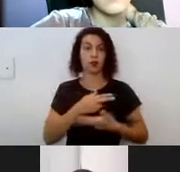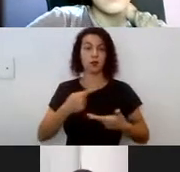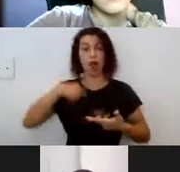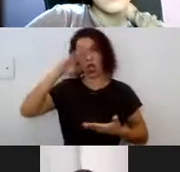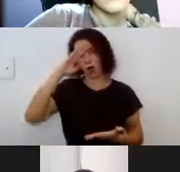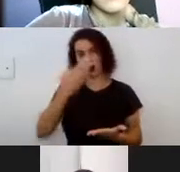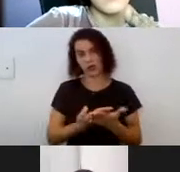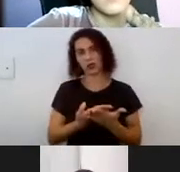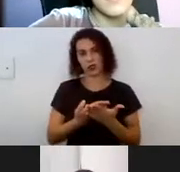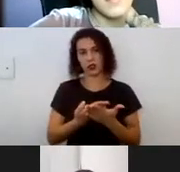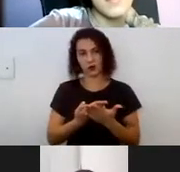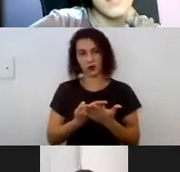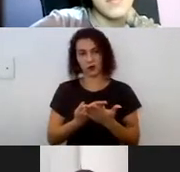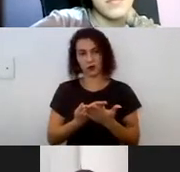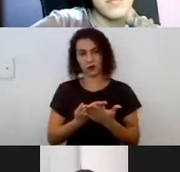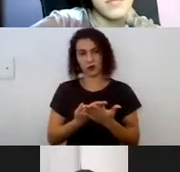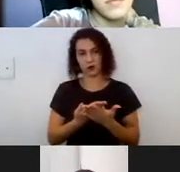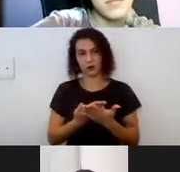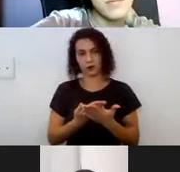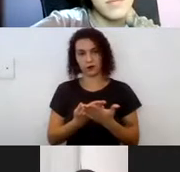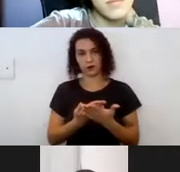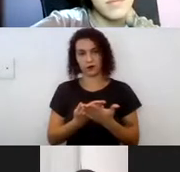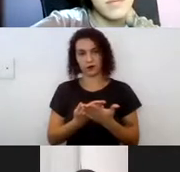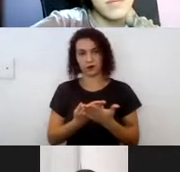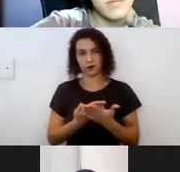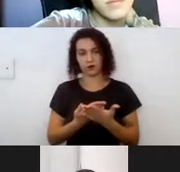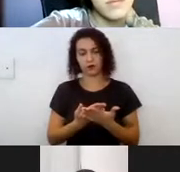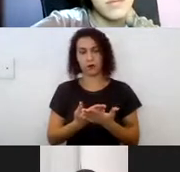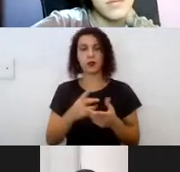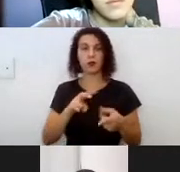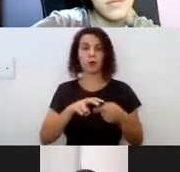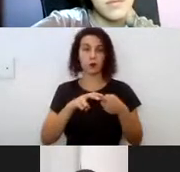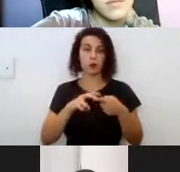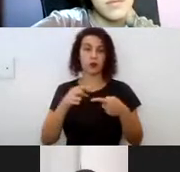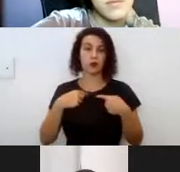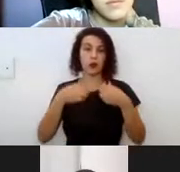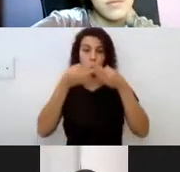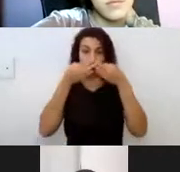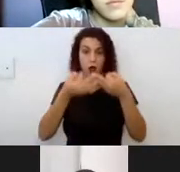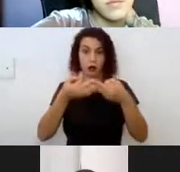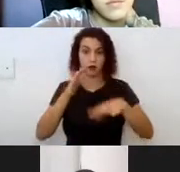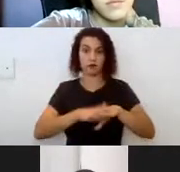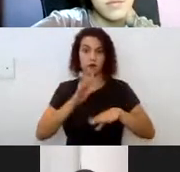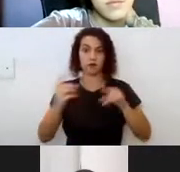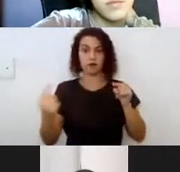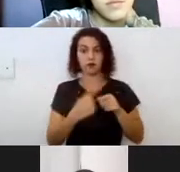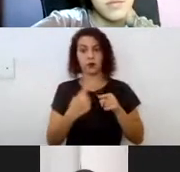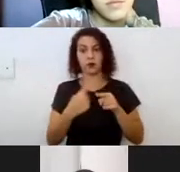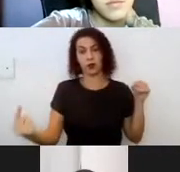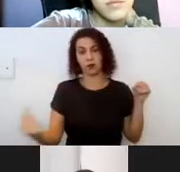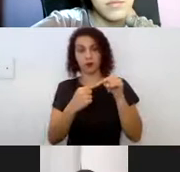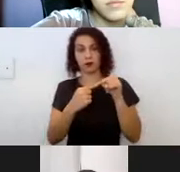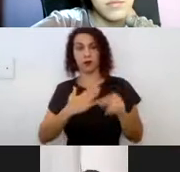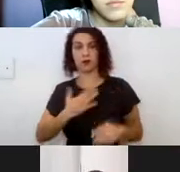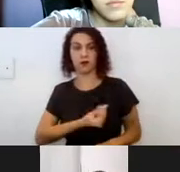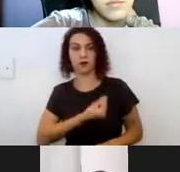acredito então assim eu fiquei acabou que se chama mais atenção para um atravessamento e eu vínculo com a minha vida é